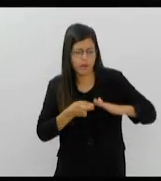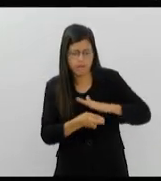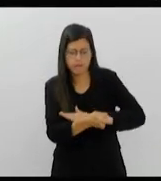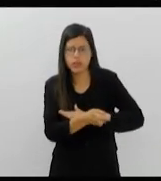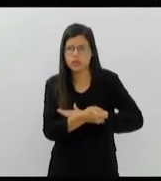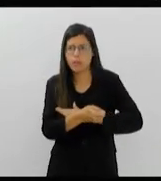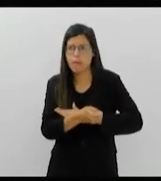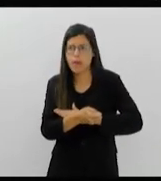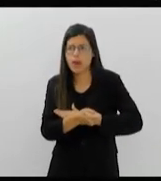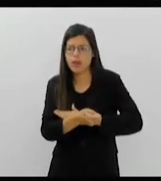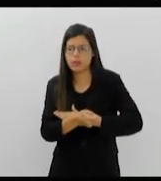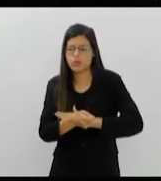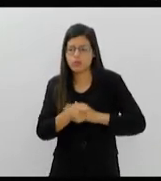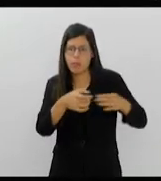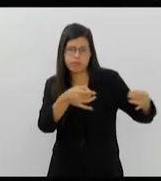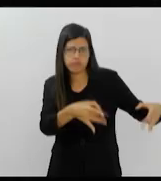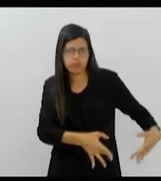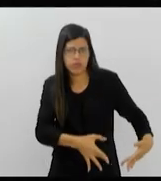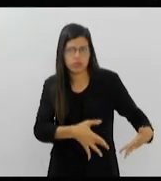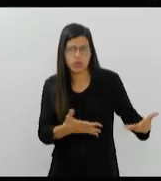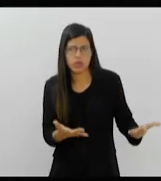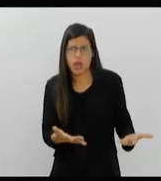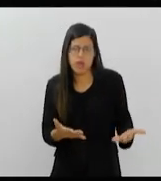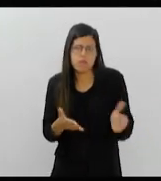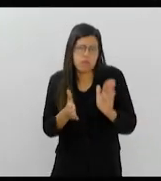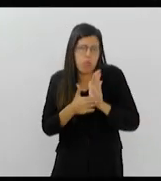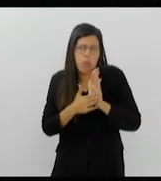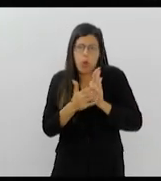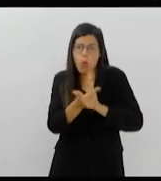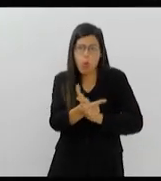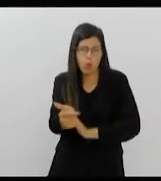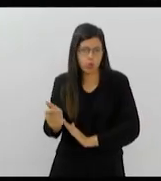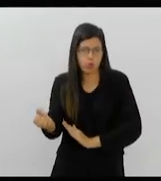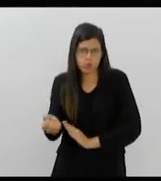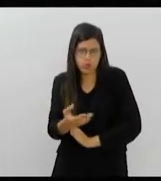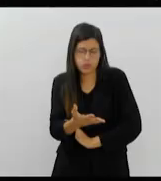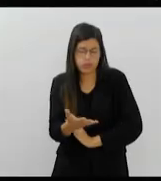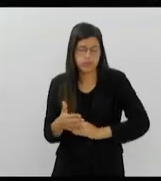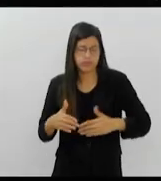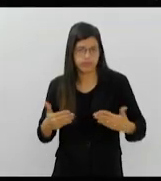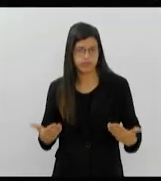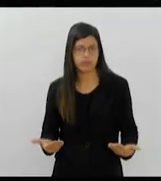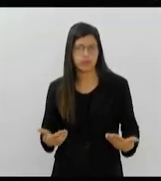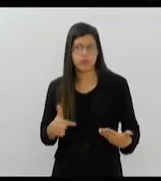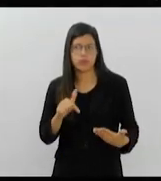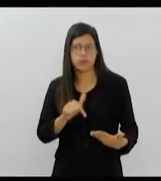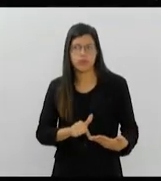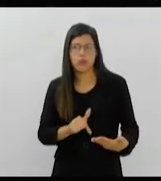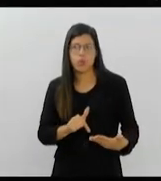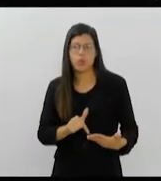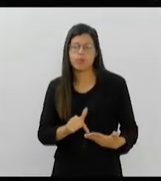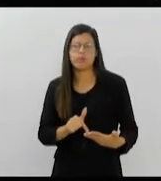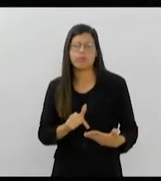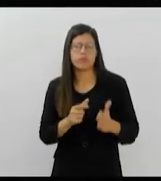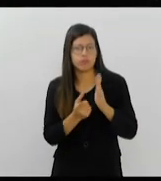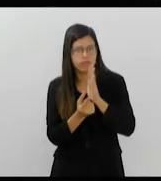do executivo e propor outro. Então, esta peça, que é a peça